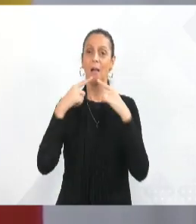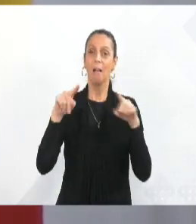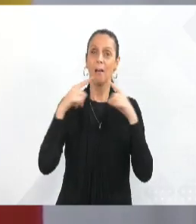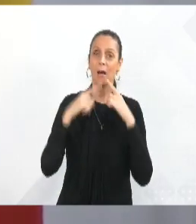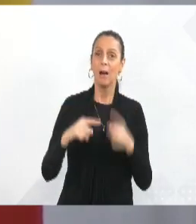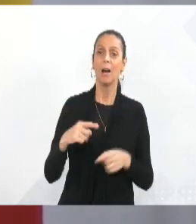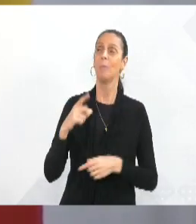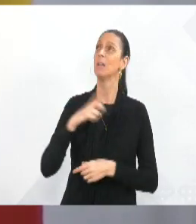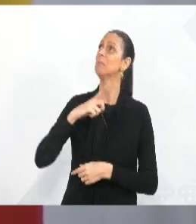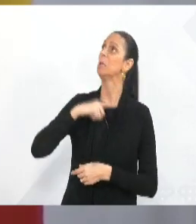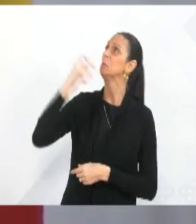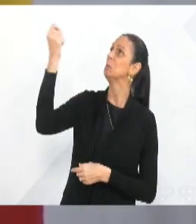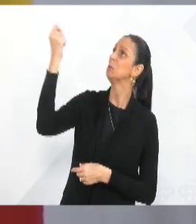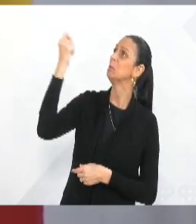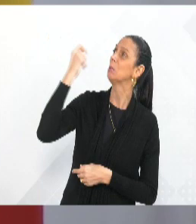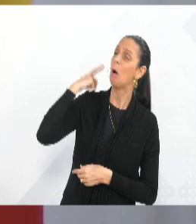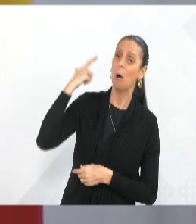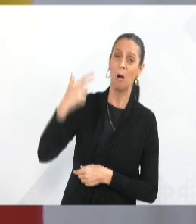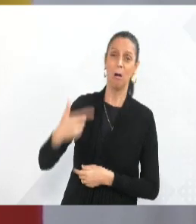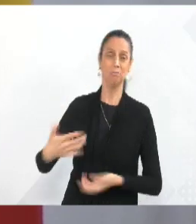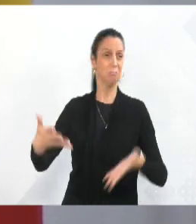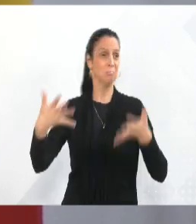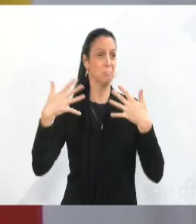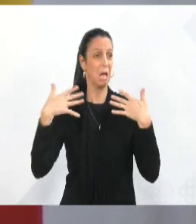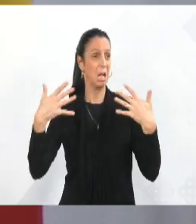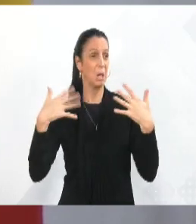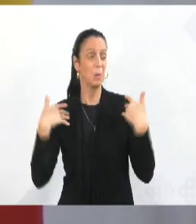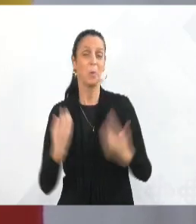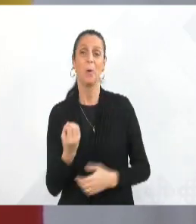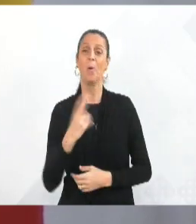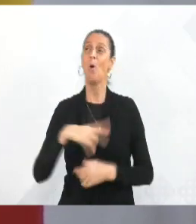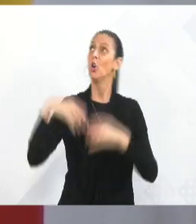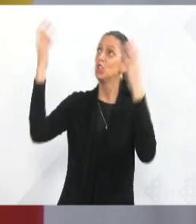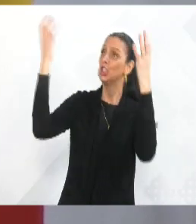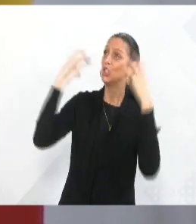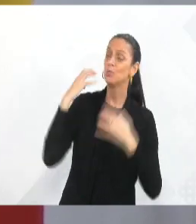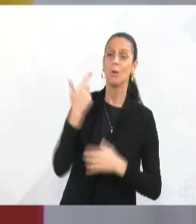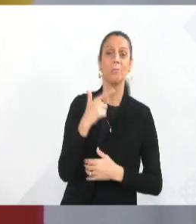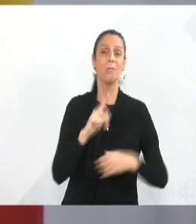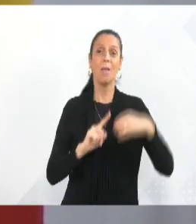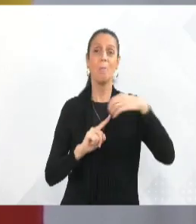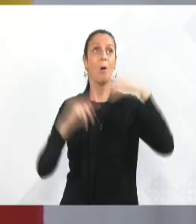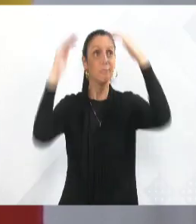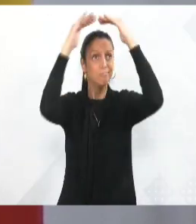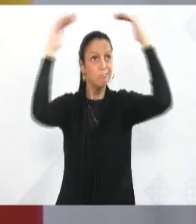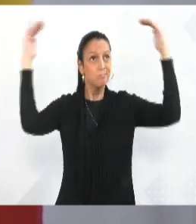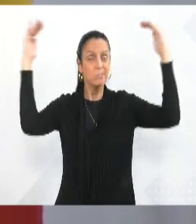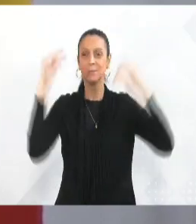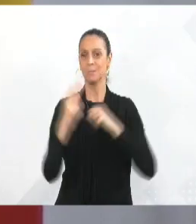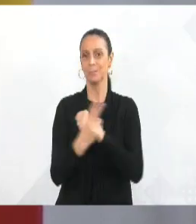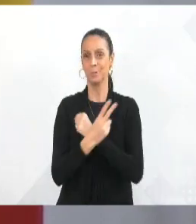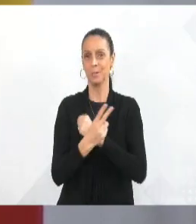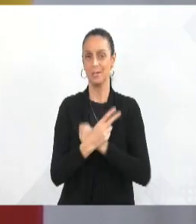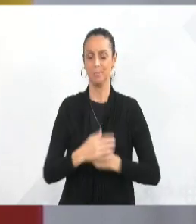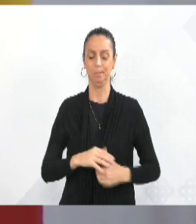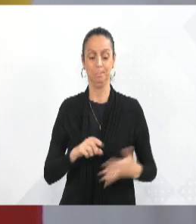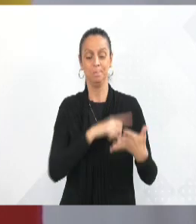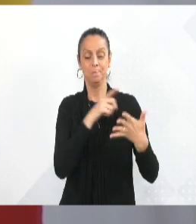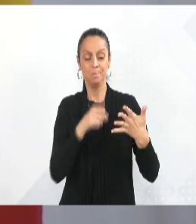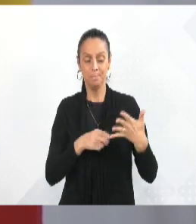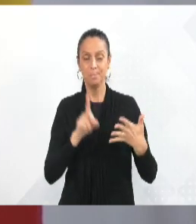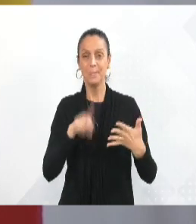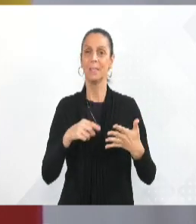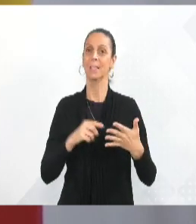com chuva e, com certeza, um incentivo a menos para a utilização do transporte. E outra questão que eu considero que é um avanço tecnológico